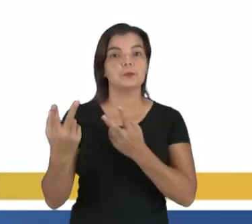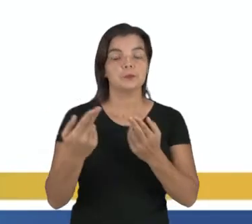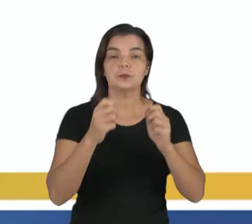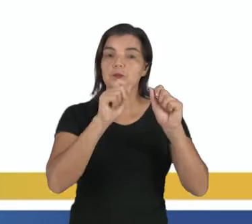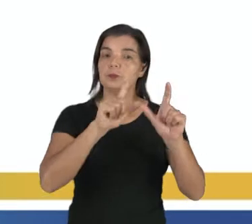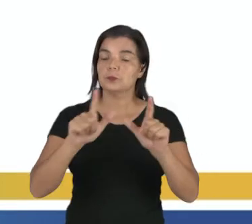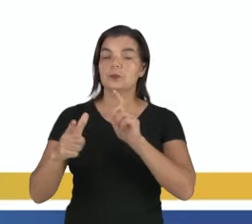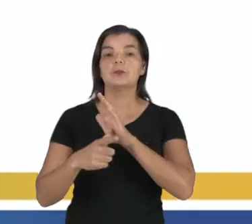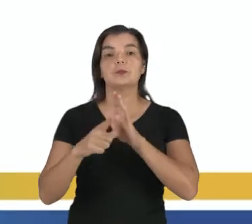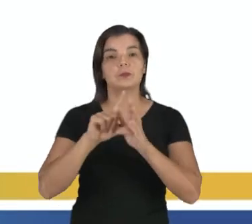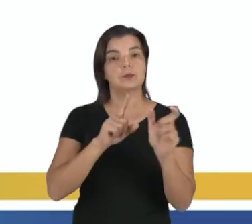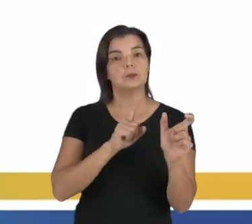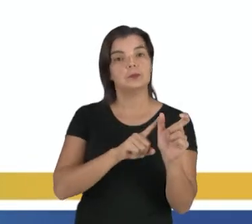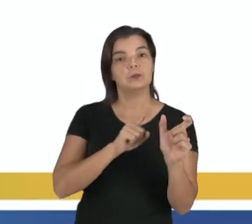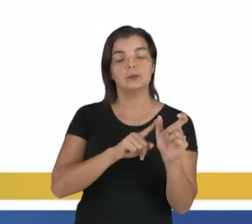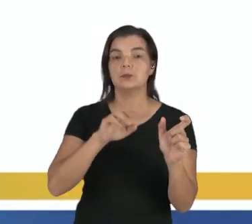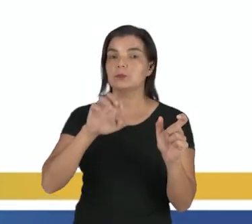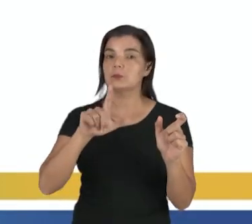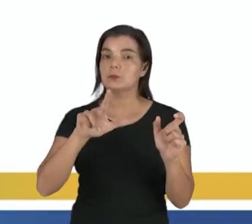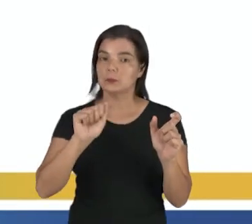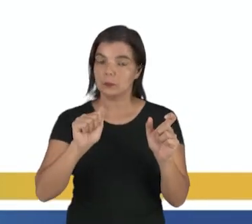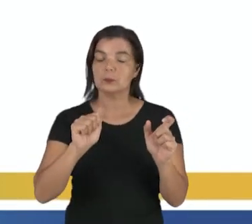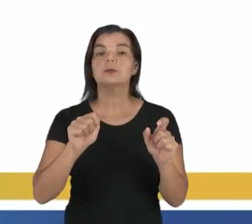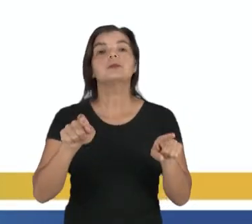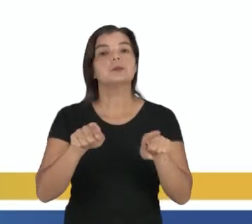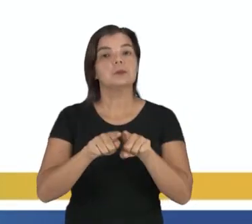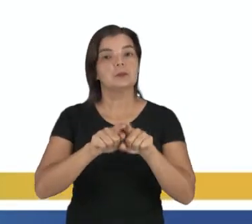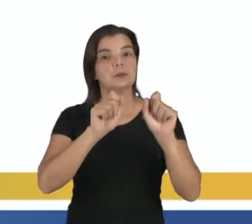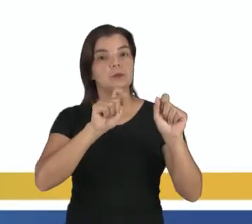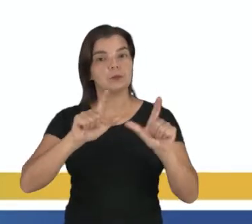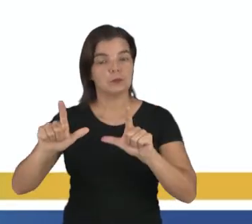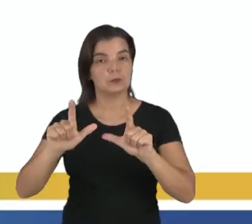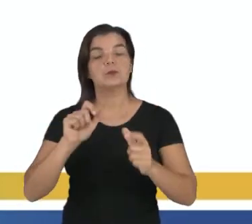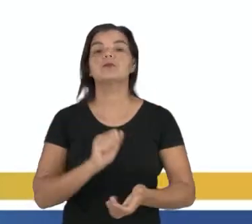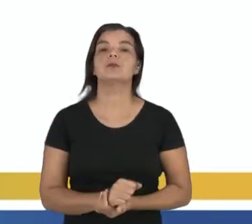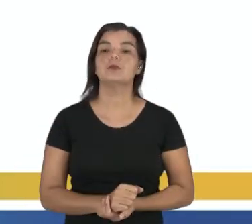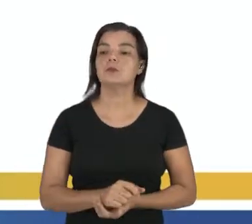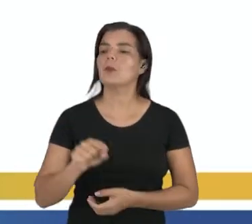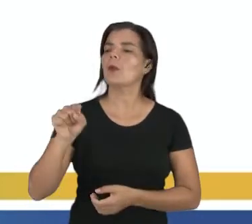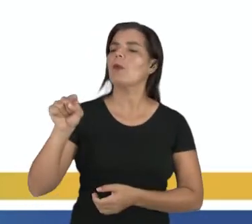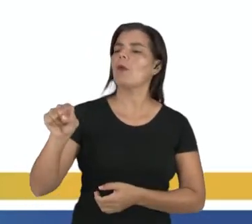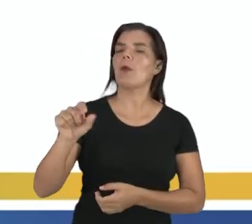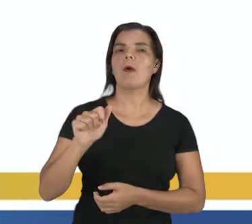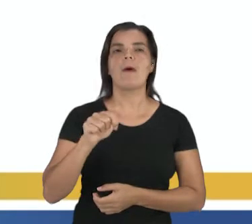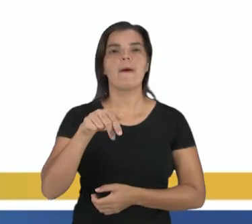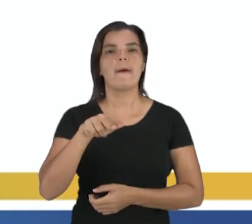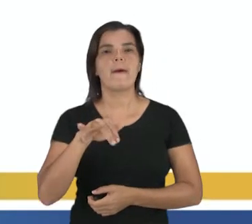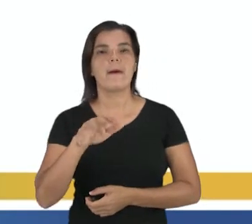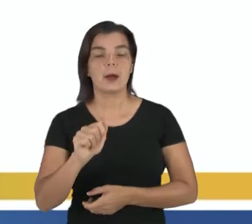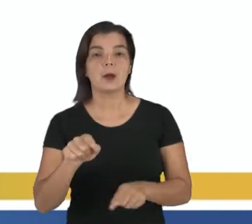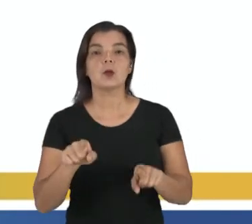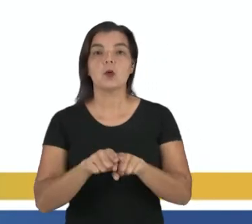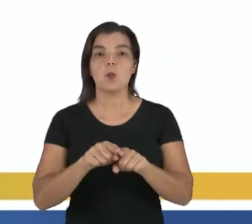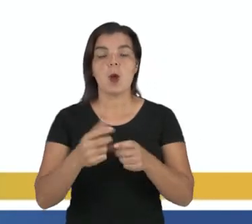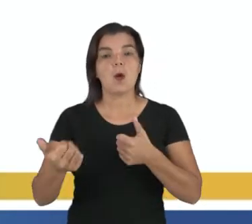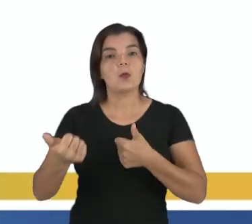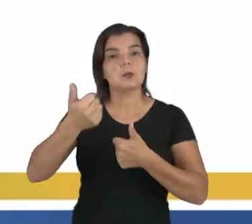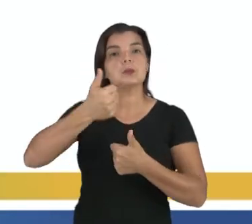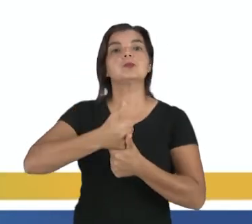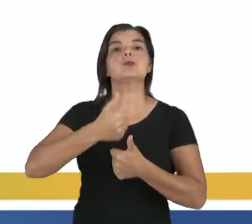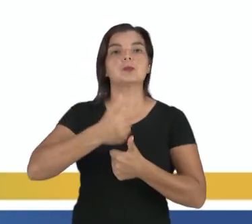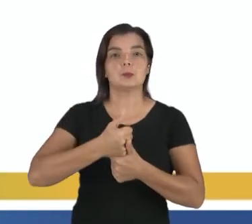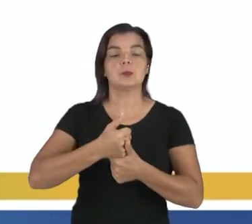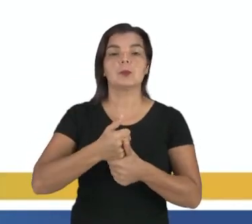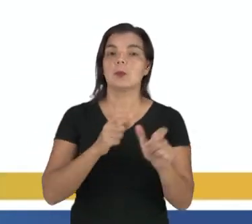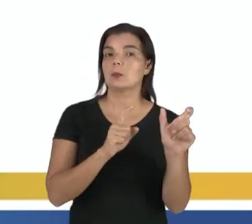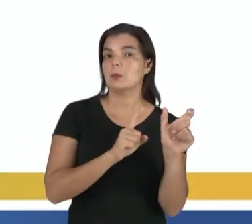slide anterior, a palavra ela, e assim como neste slide, a palavra aquilo, servem para substituir,